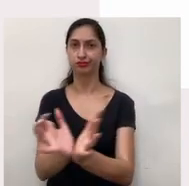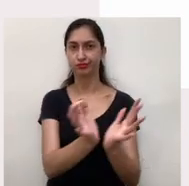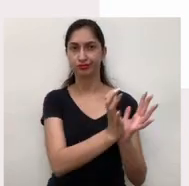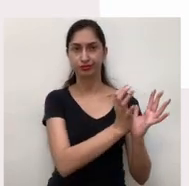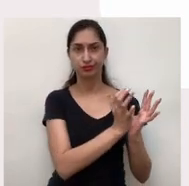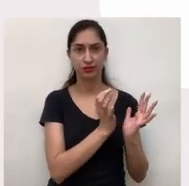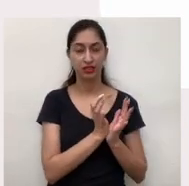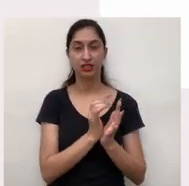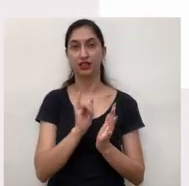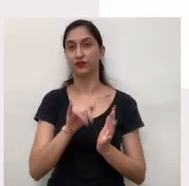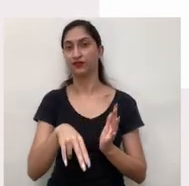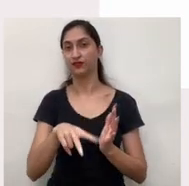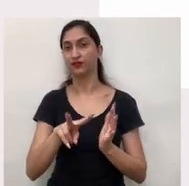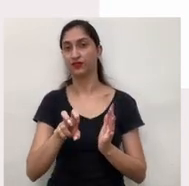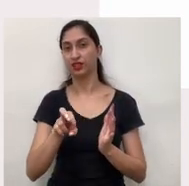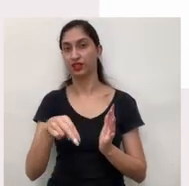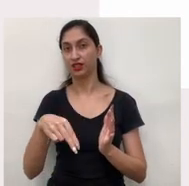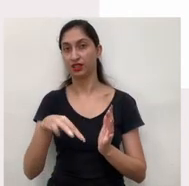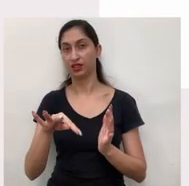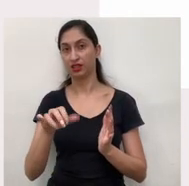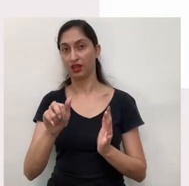do inventário, pode passar.